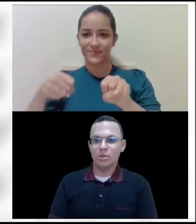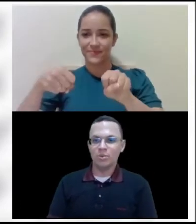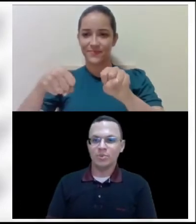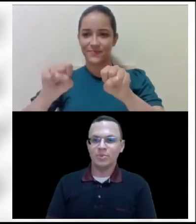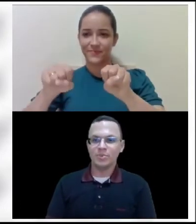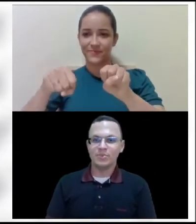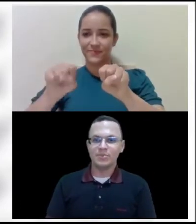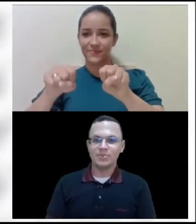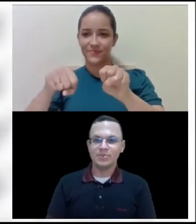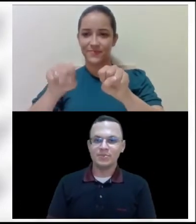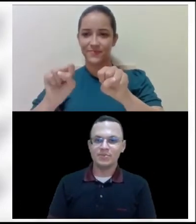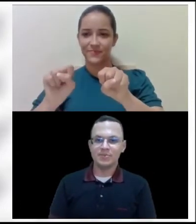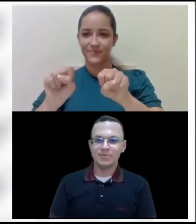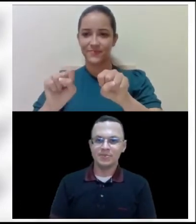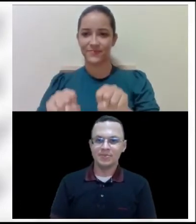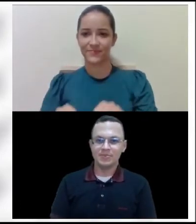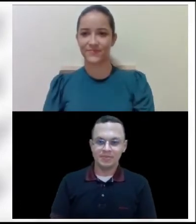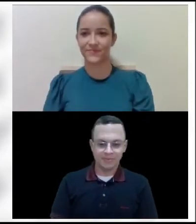Moto.